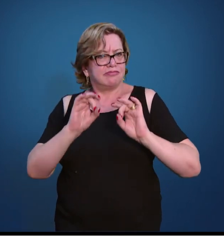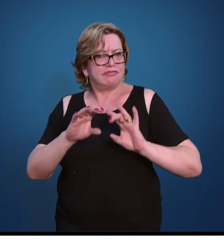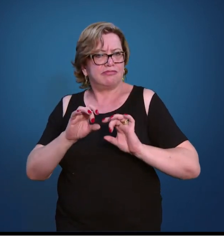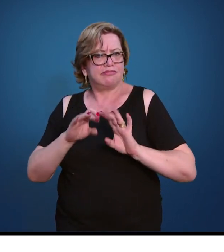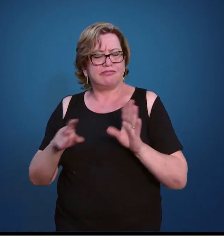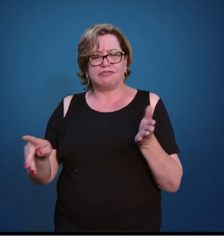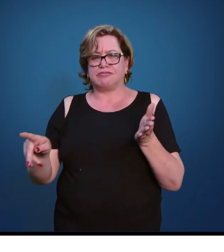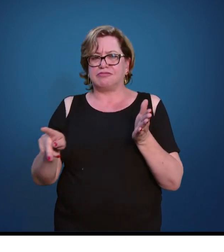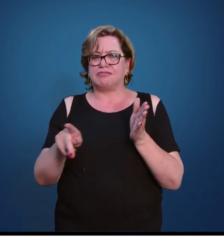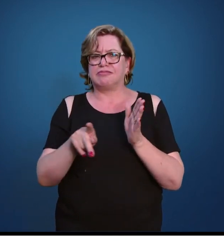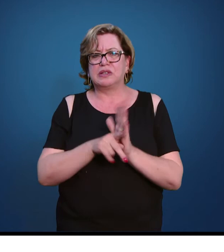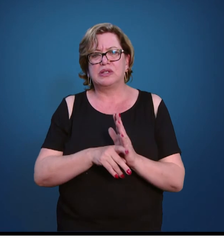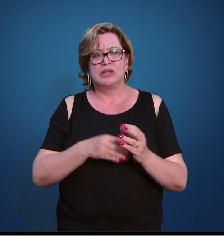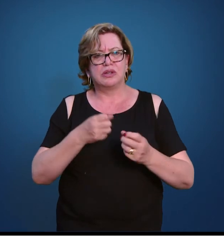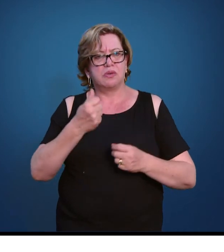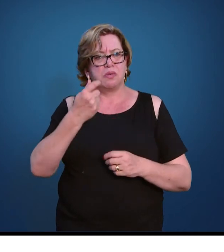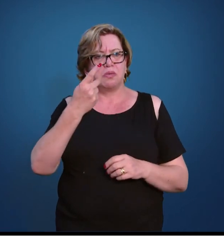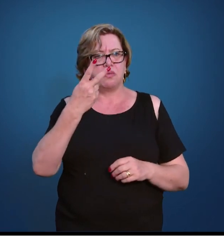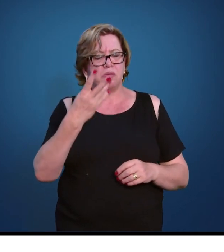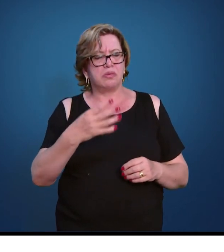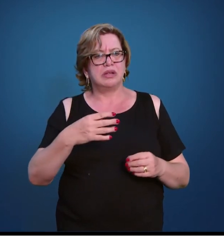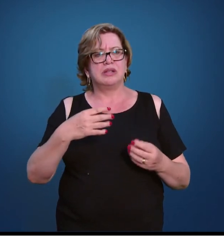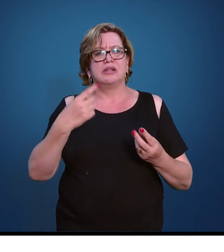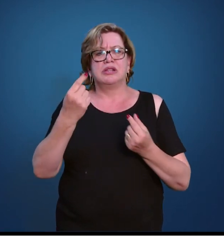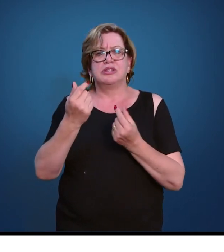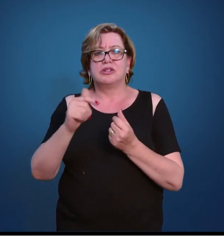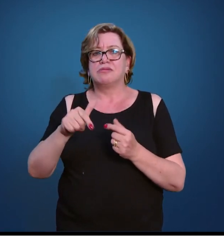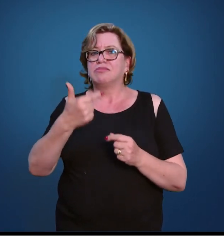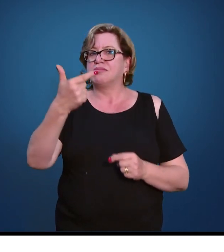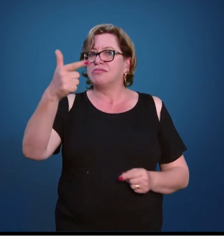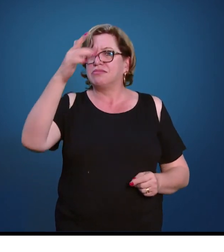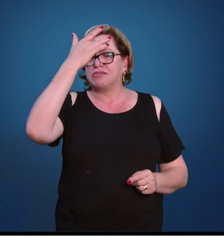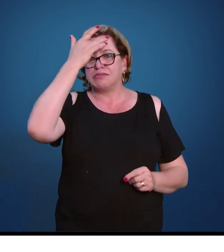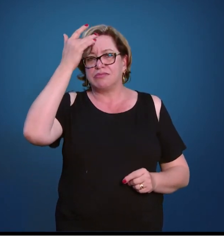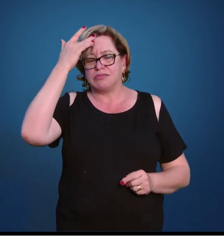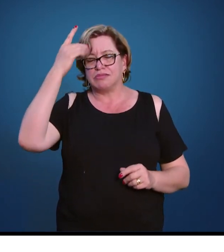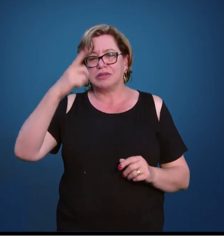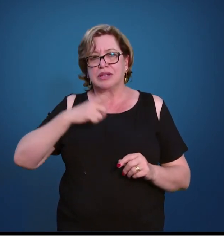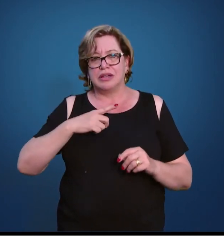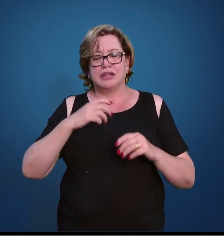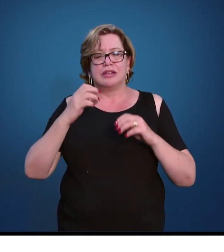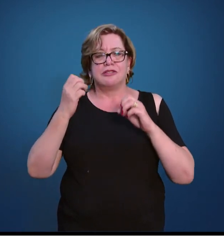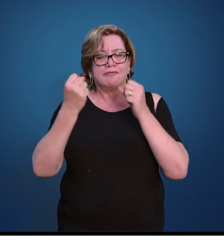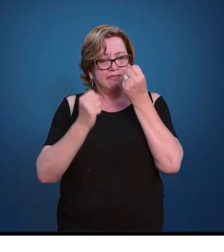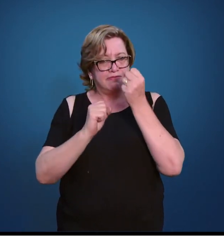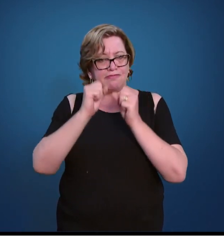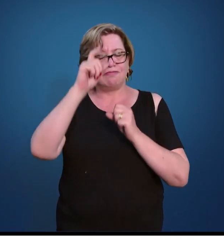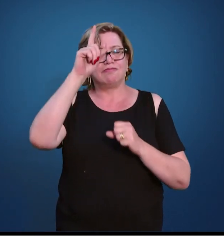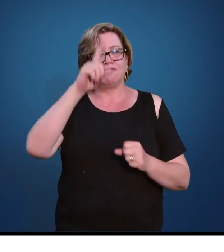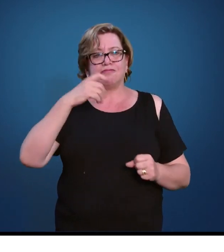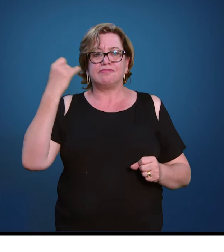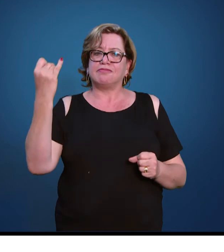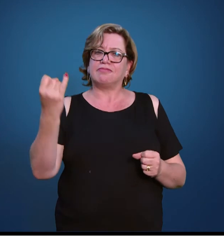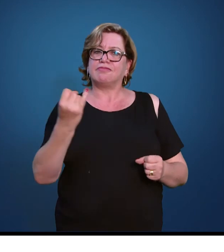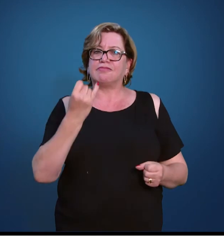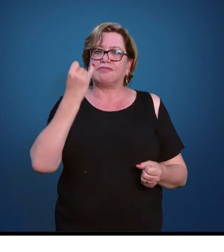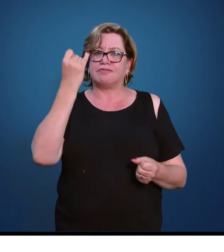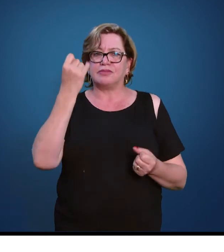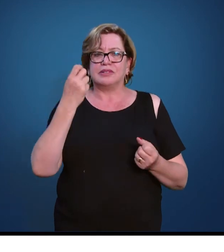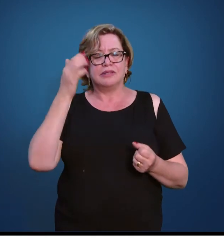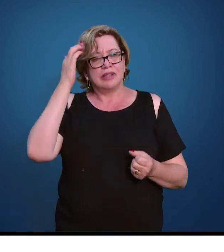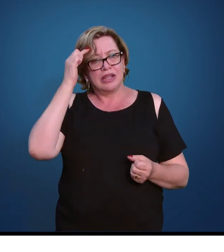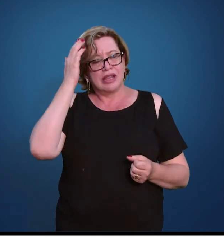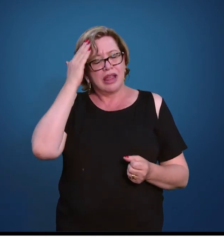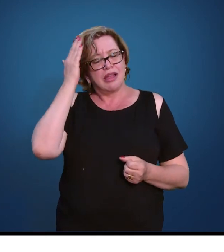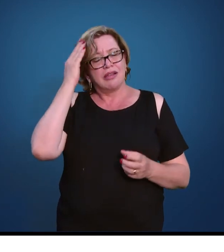específica de quanto de capital de terceiros está na minha empresa, também é importante para saber quanto